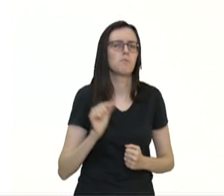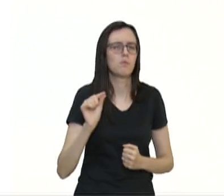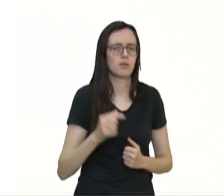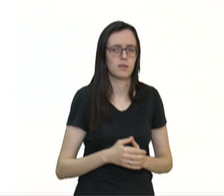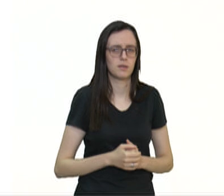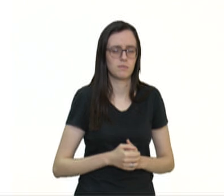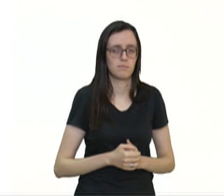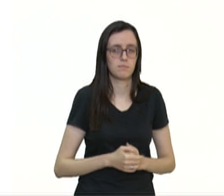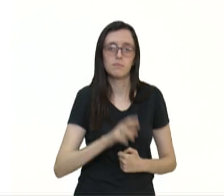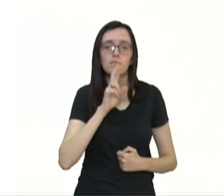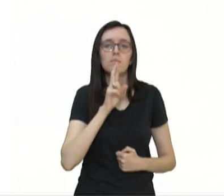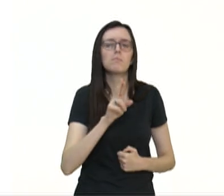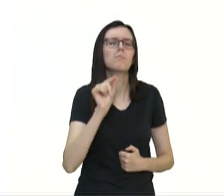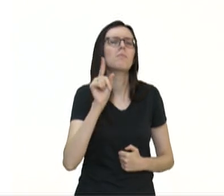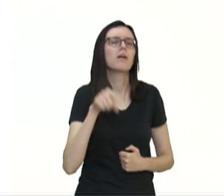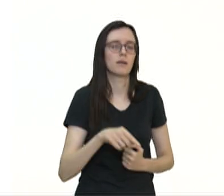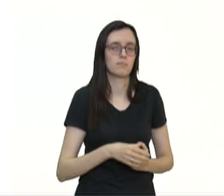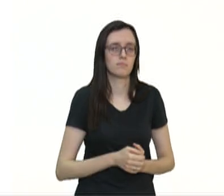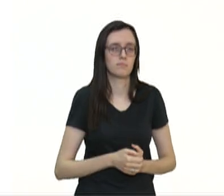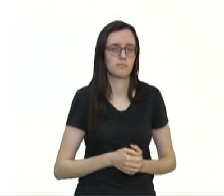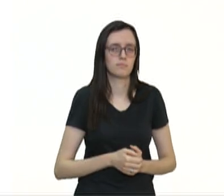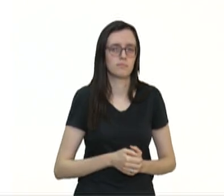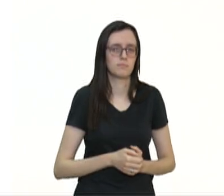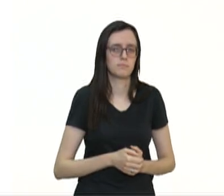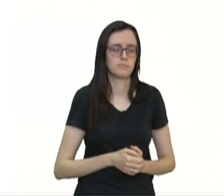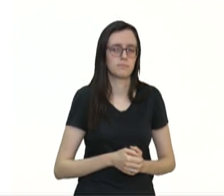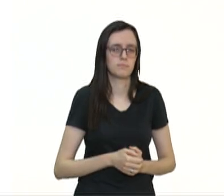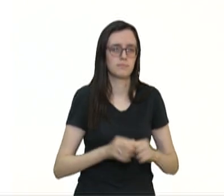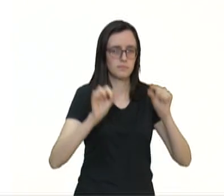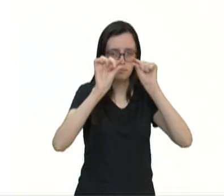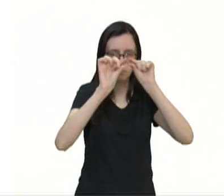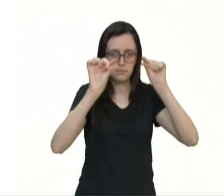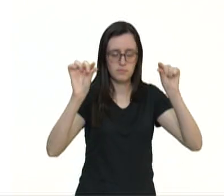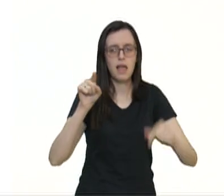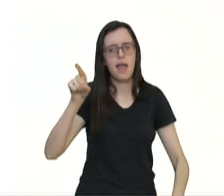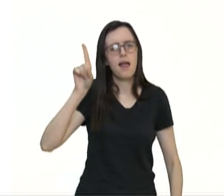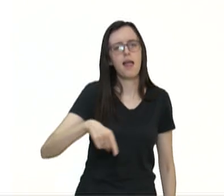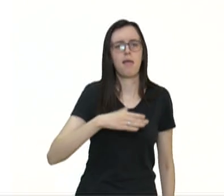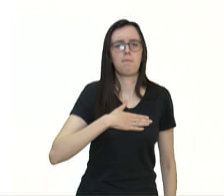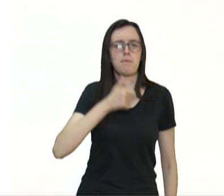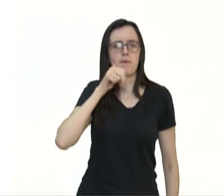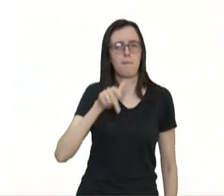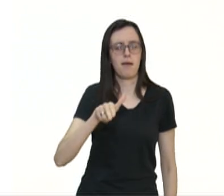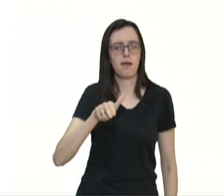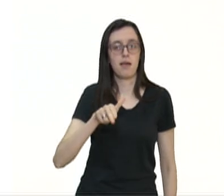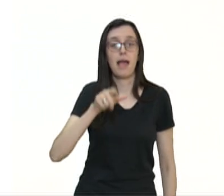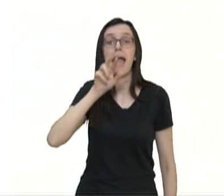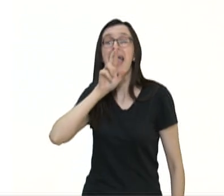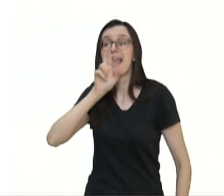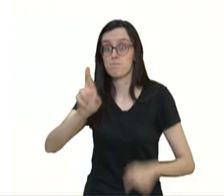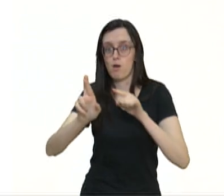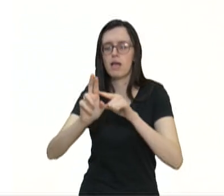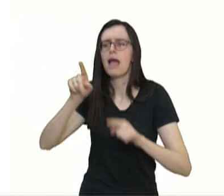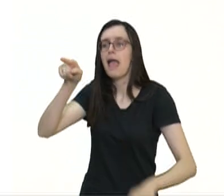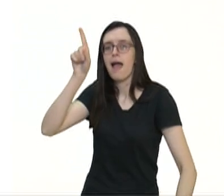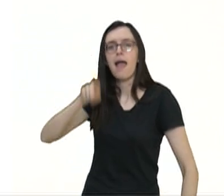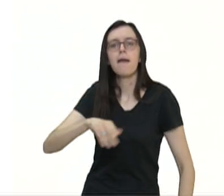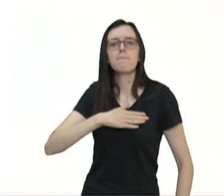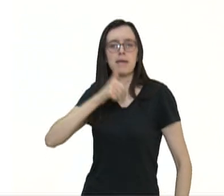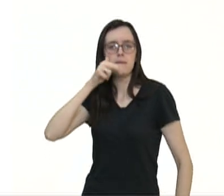saber? A resposta é, she is my sister. Ela é minha irmã. Se a resposta é, ela é minha